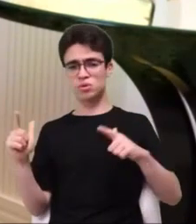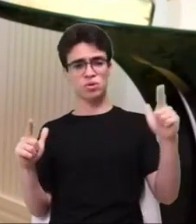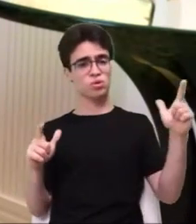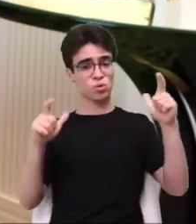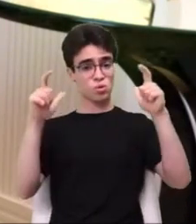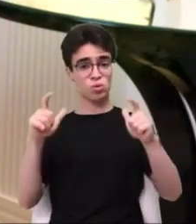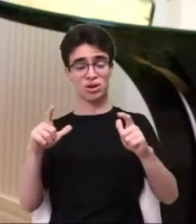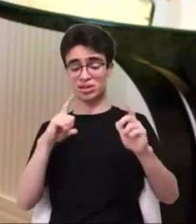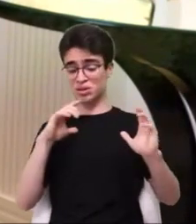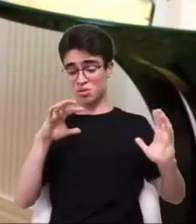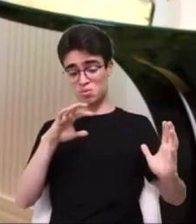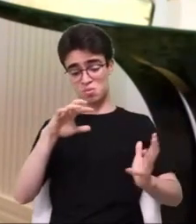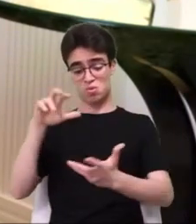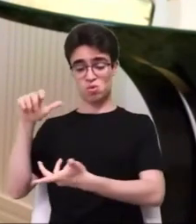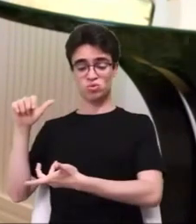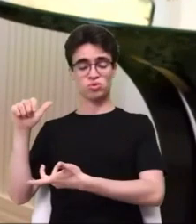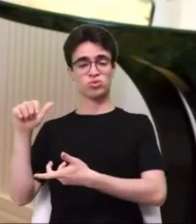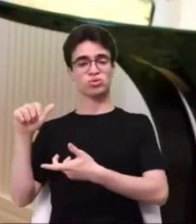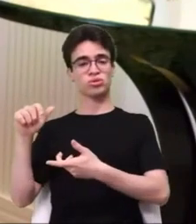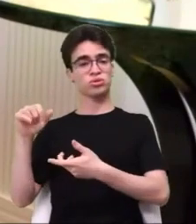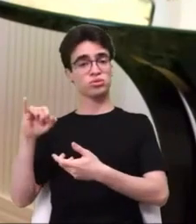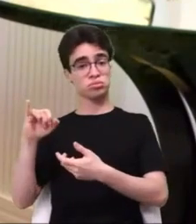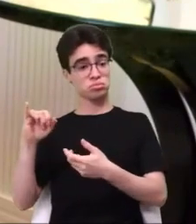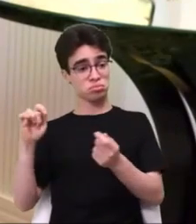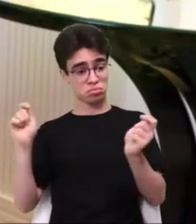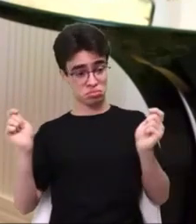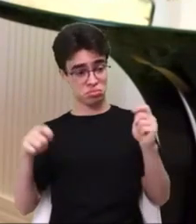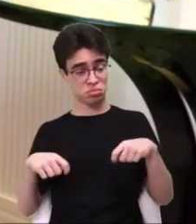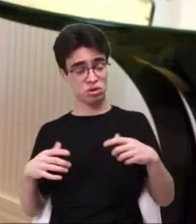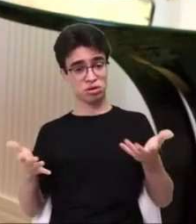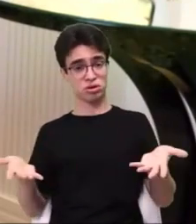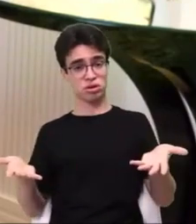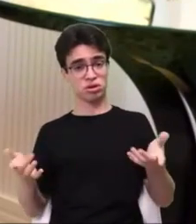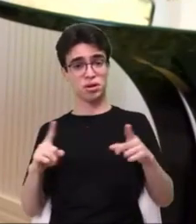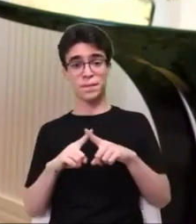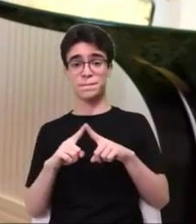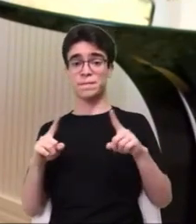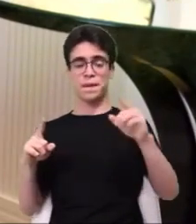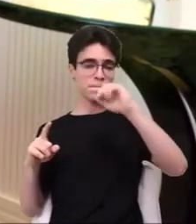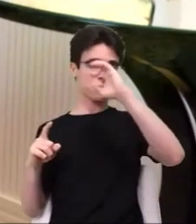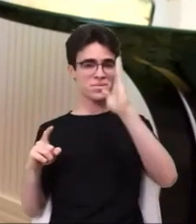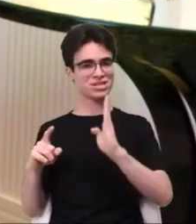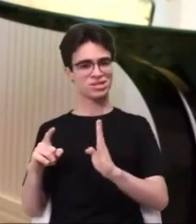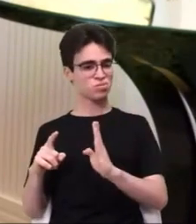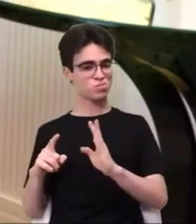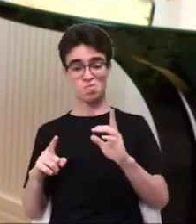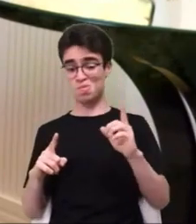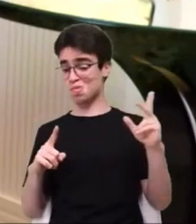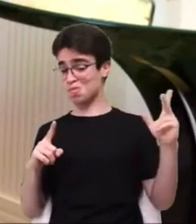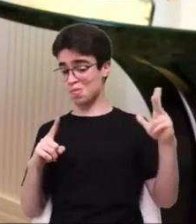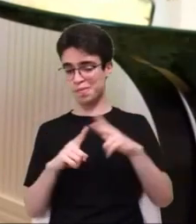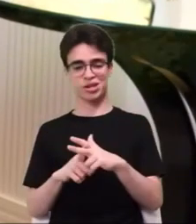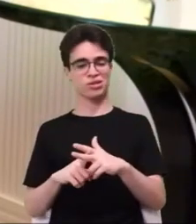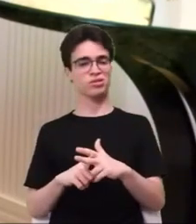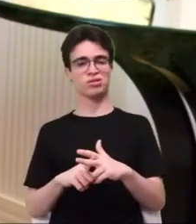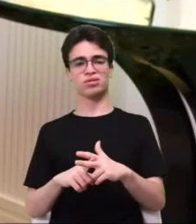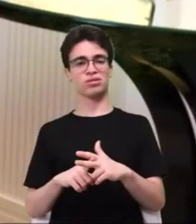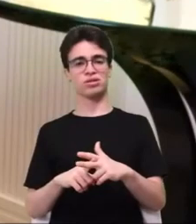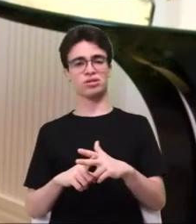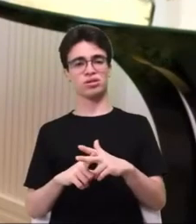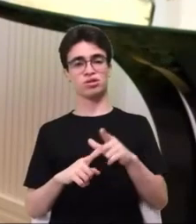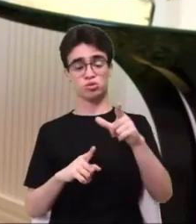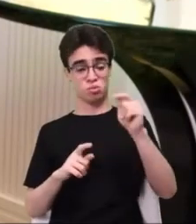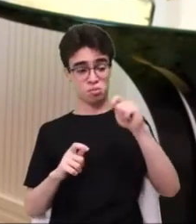do mundo, tá, isso é permitido. No Brasil é proibido, inclusive com a perda do